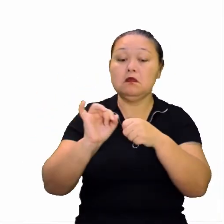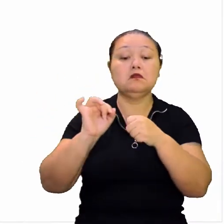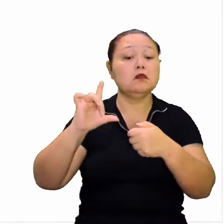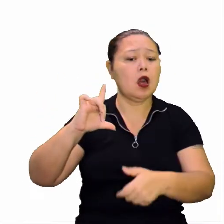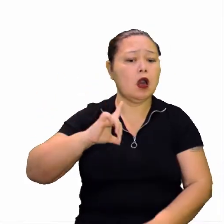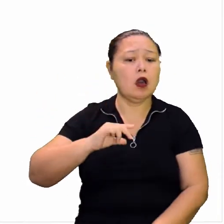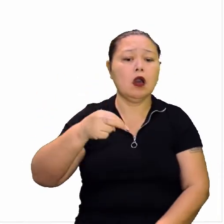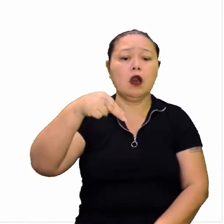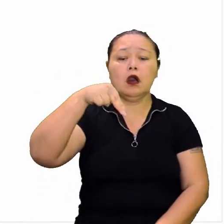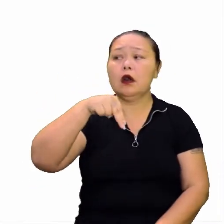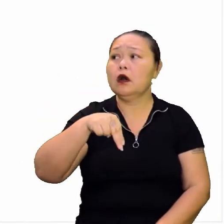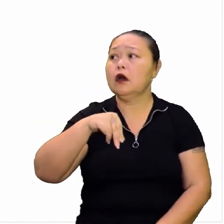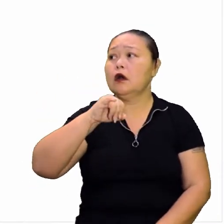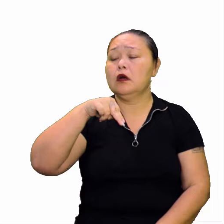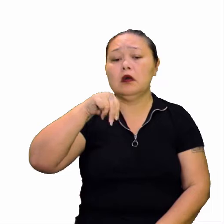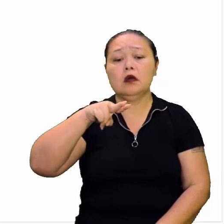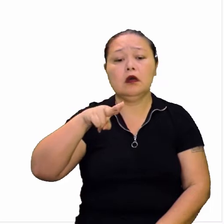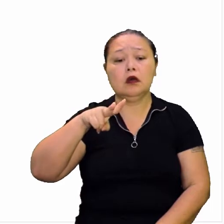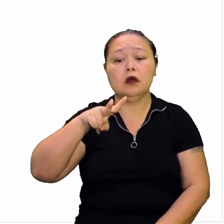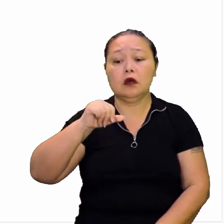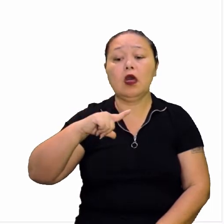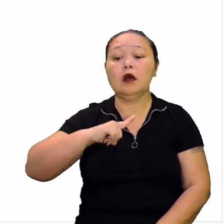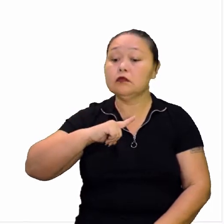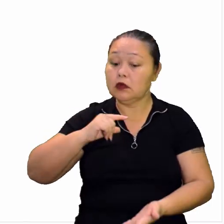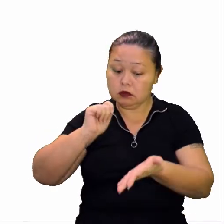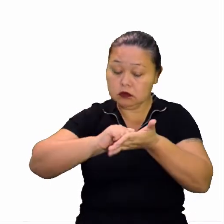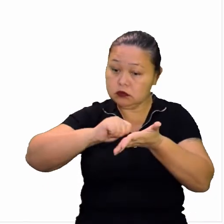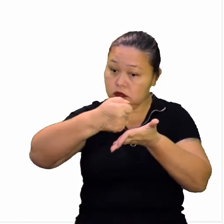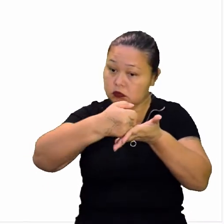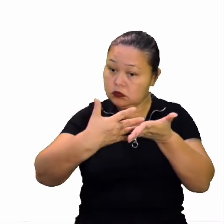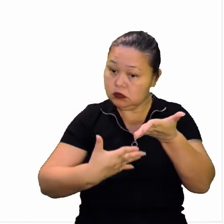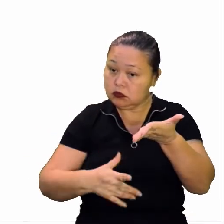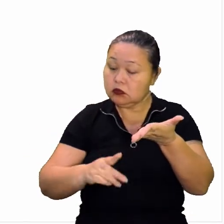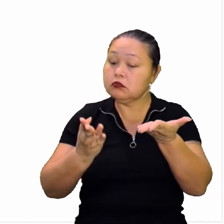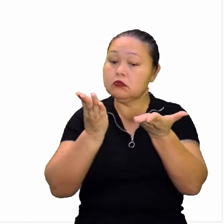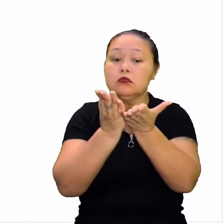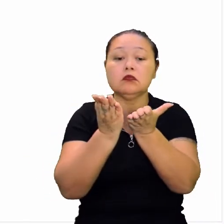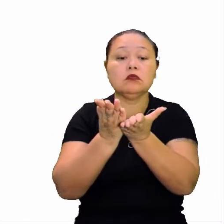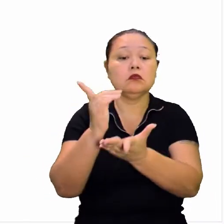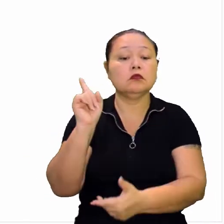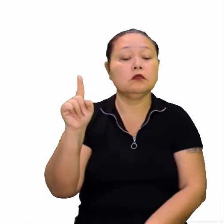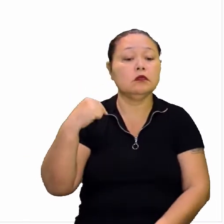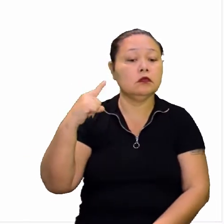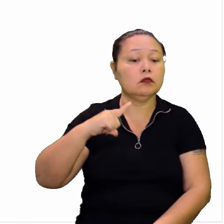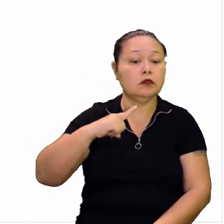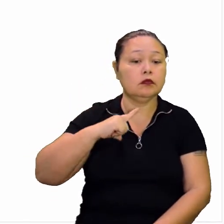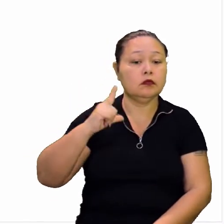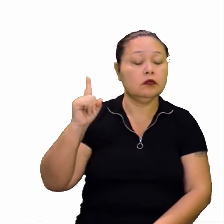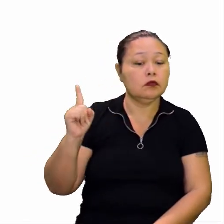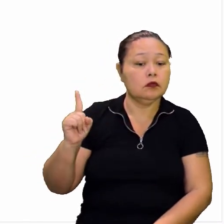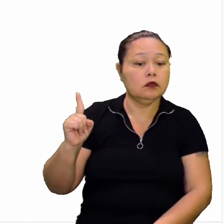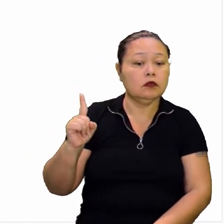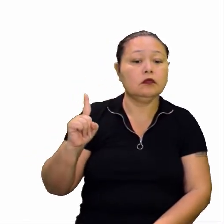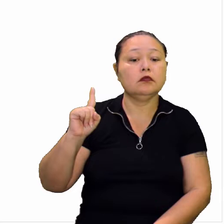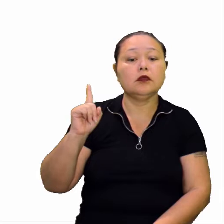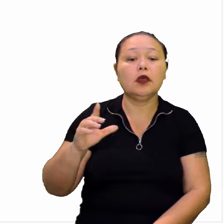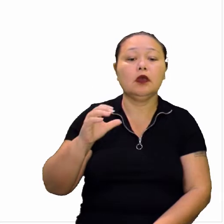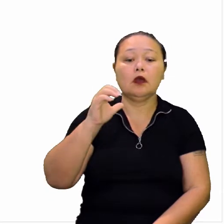tem muito disso na Bíblia. Se fala. Aí eu tenho